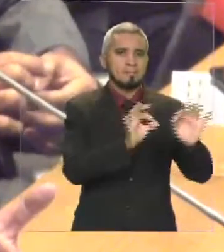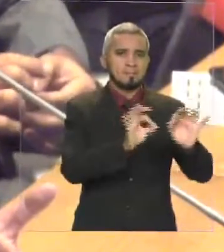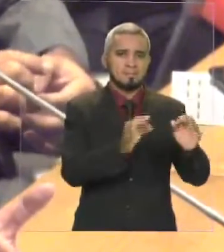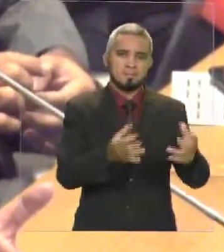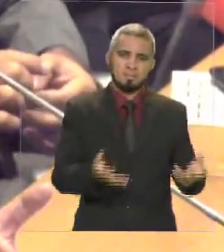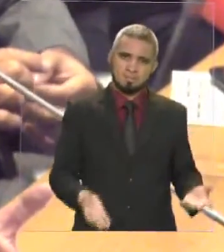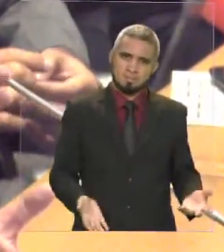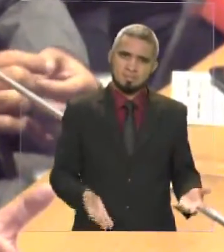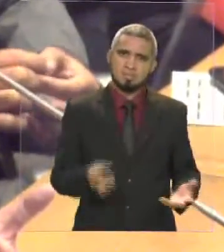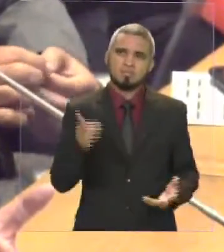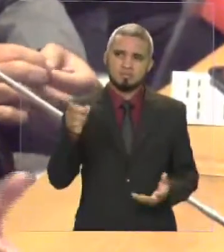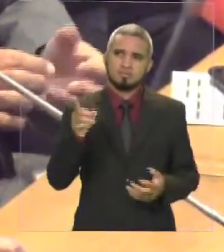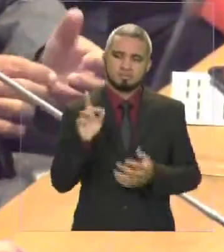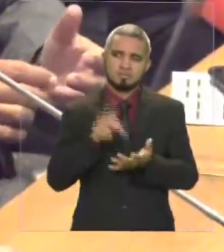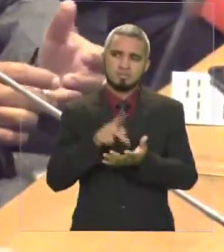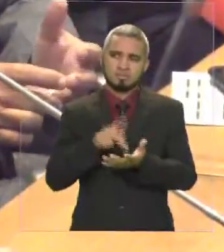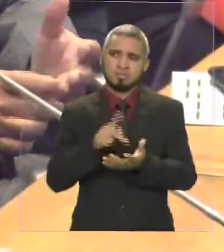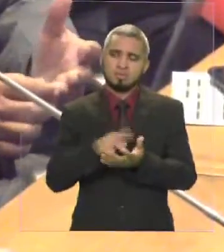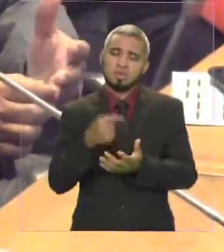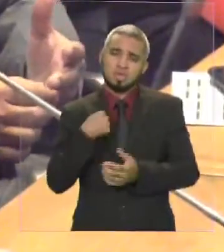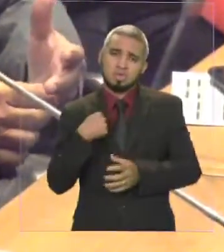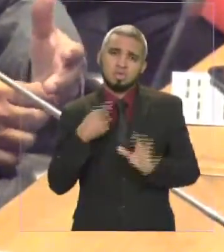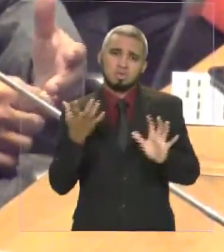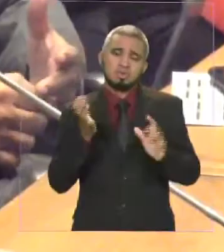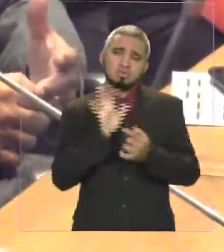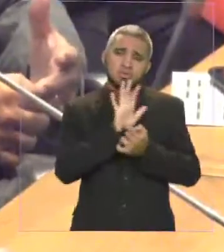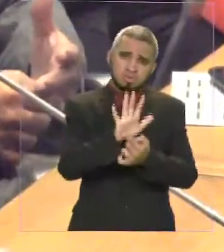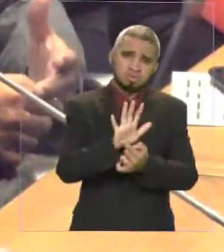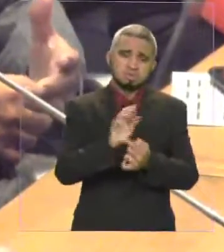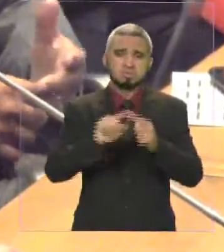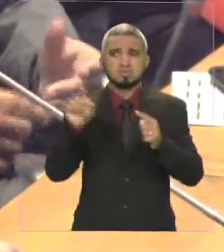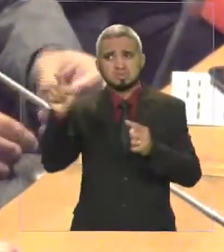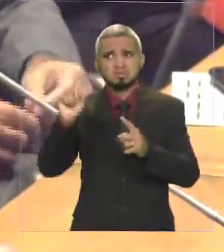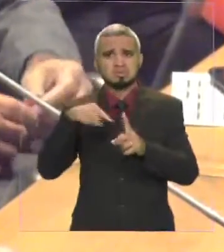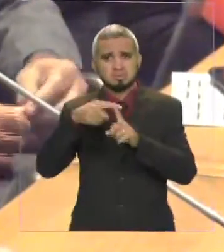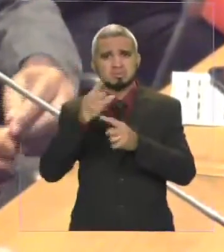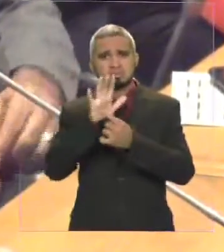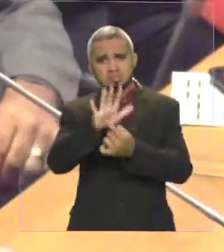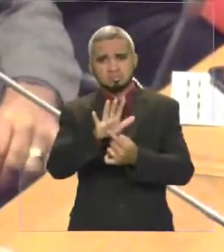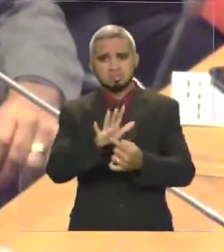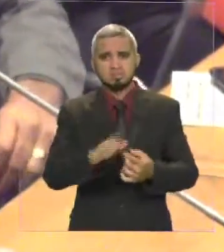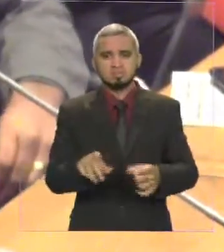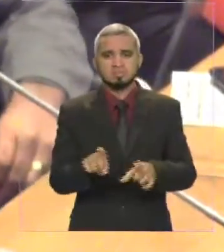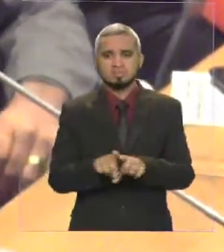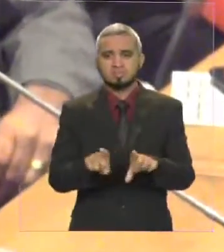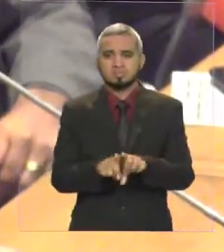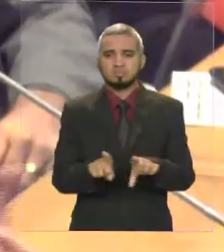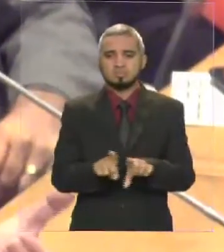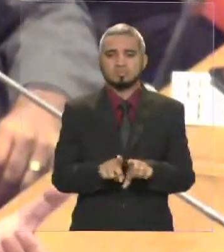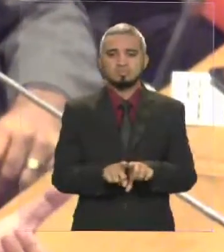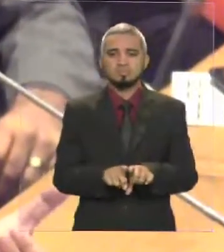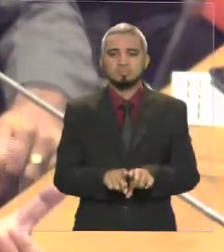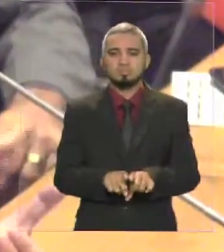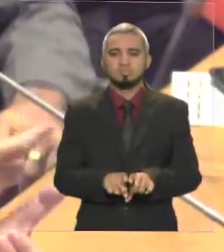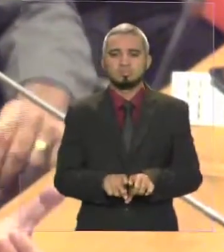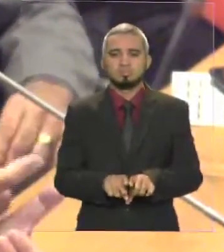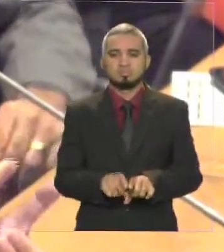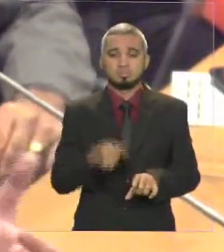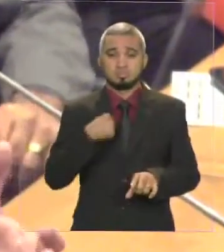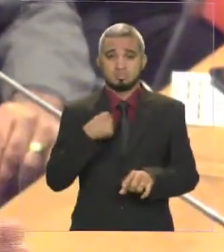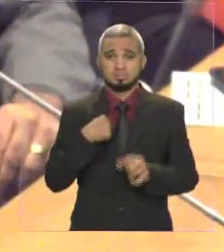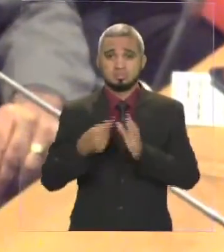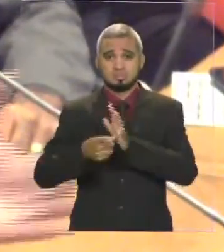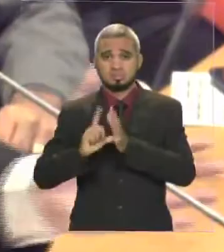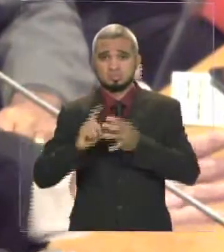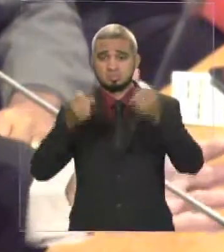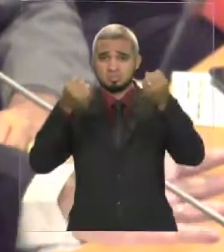isso claramente, como eu também já tentei demonstrar, e quero até fazer um registro. O que eu quis dizer